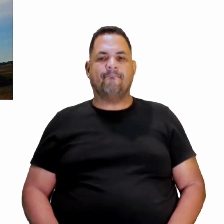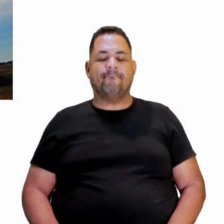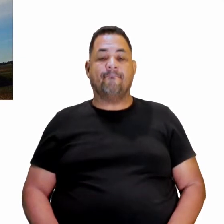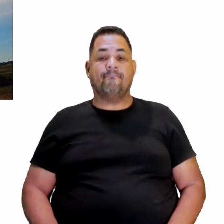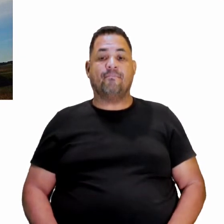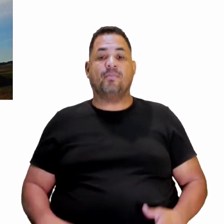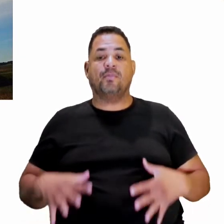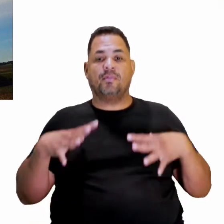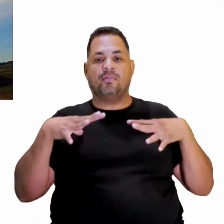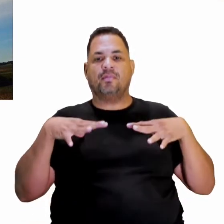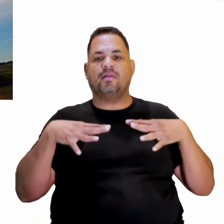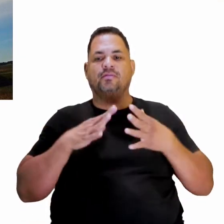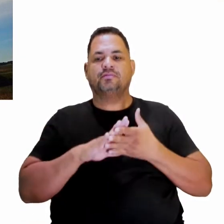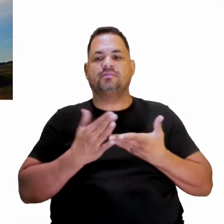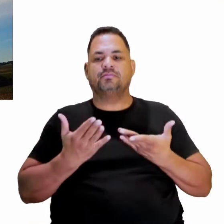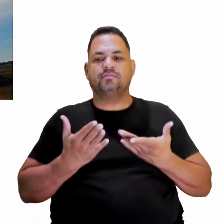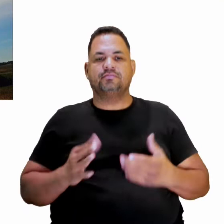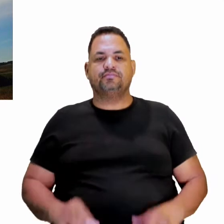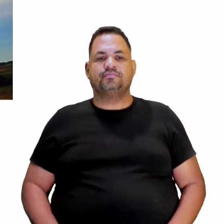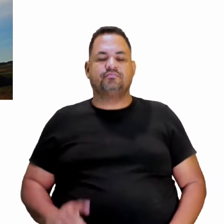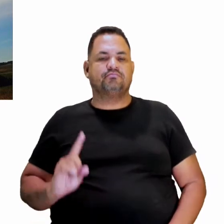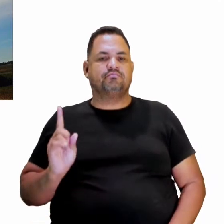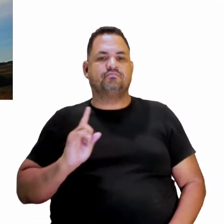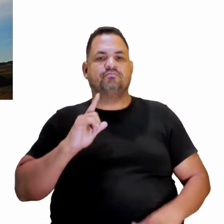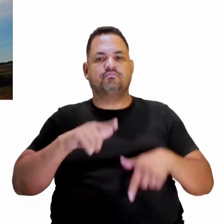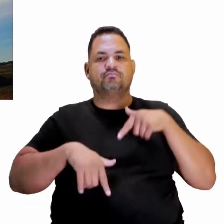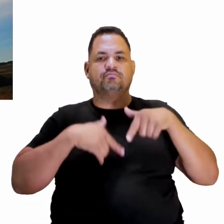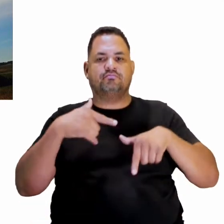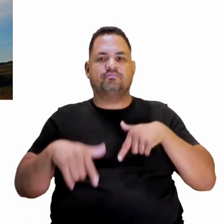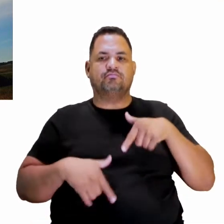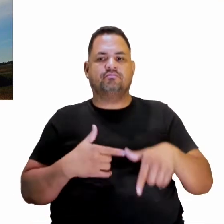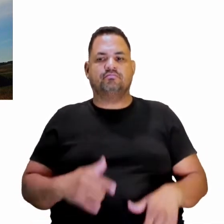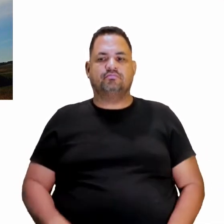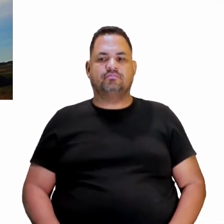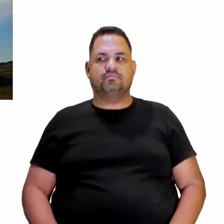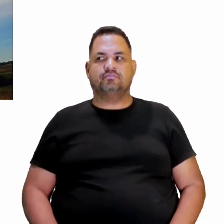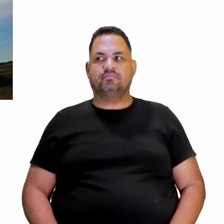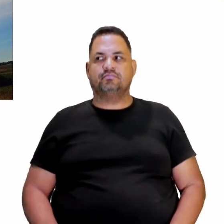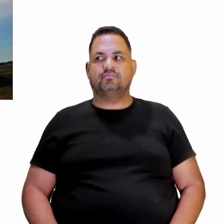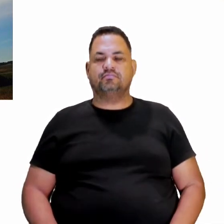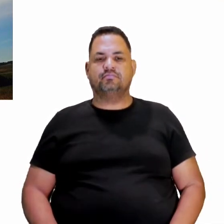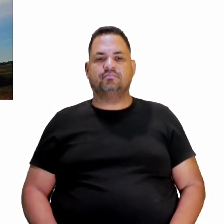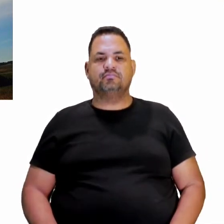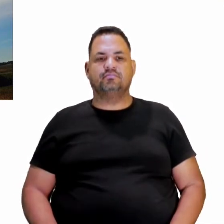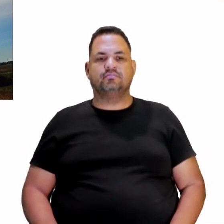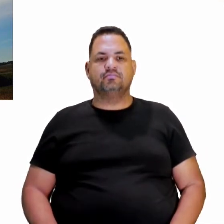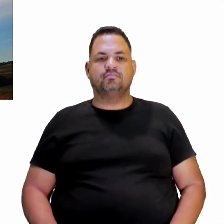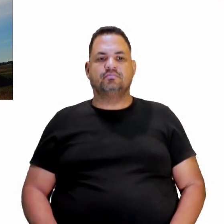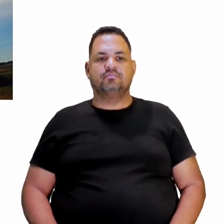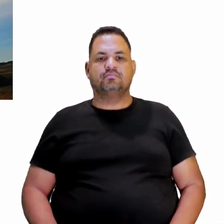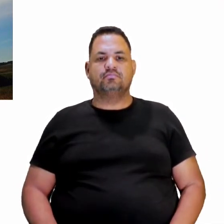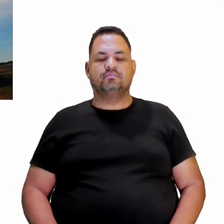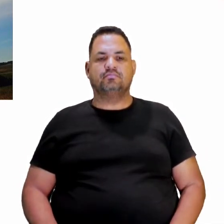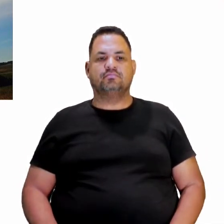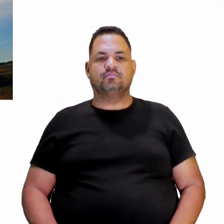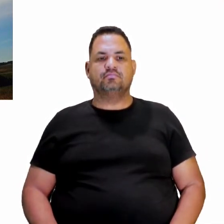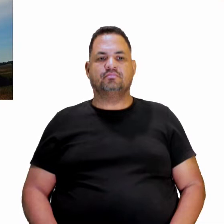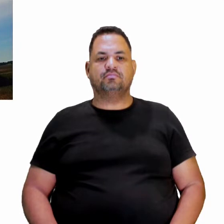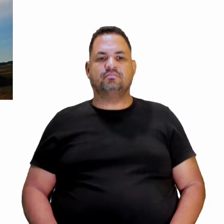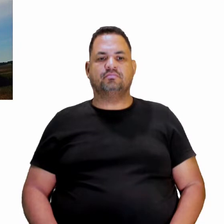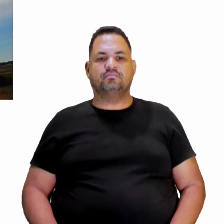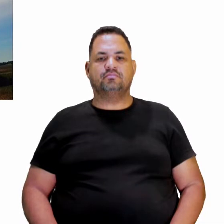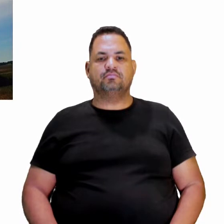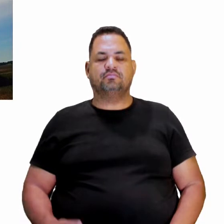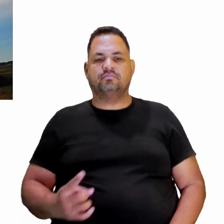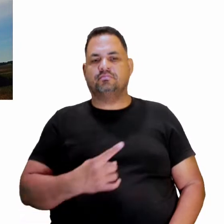sobre o feriado, né? Então, no, I didn't. Não, eu não trabalhei. No, I didn't. I went. Todo